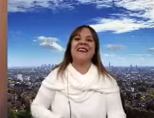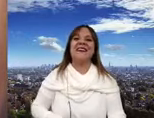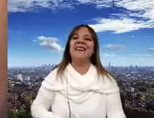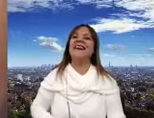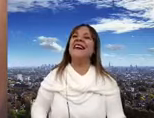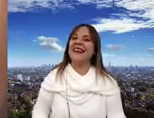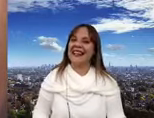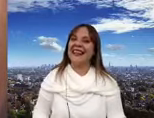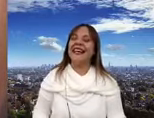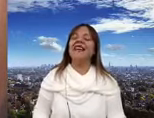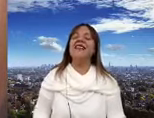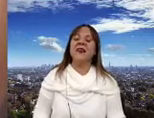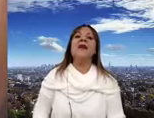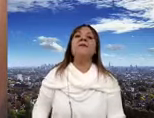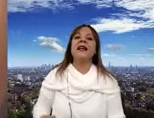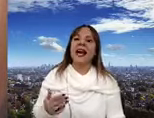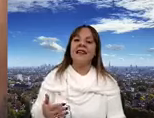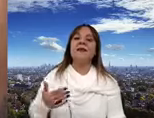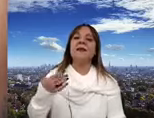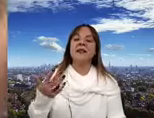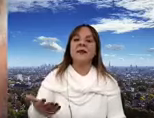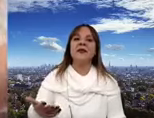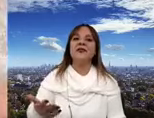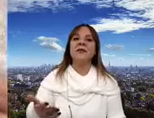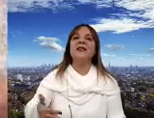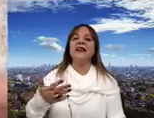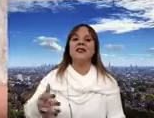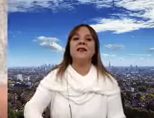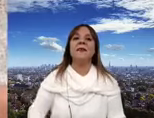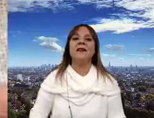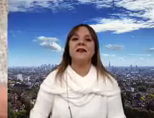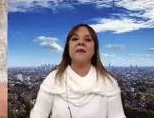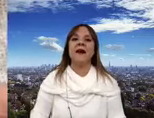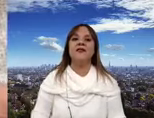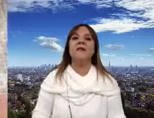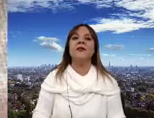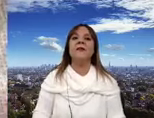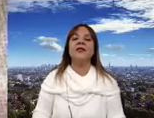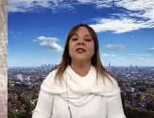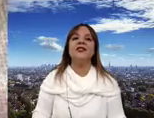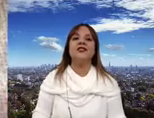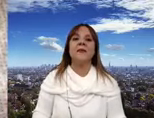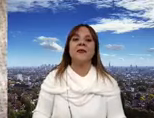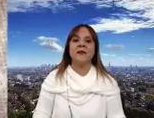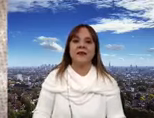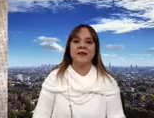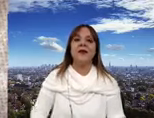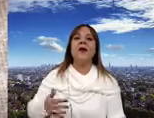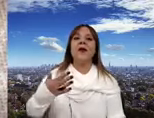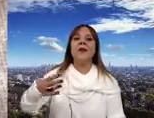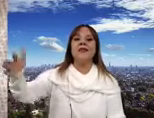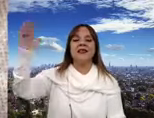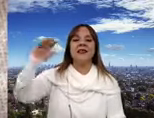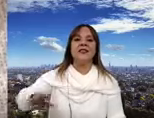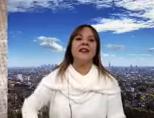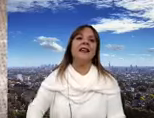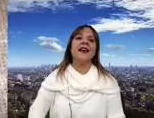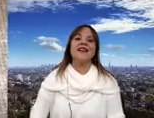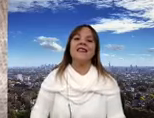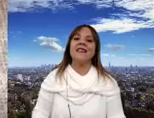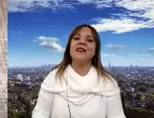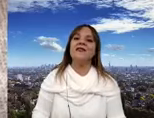vida. Então, obrigada mesmo aí com timidez de você participar, viu? É muito importante a sua participação, começando aí essas